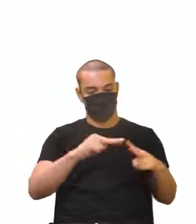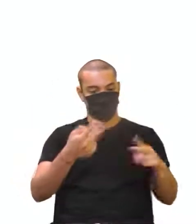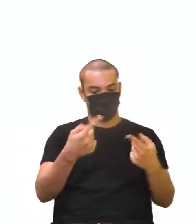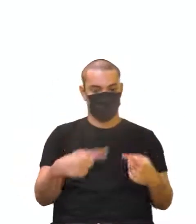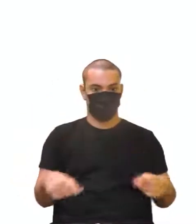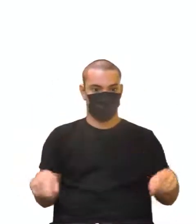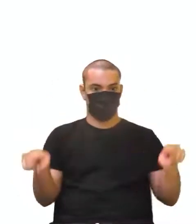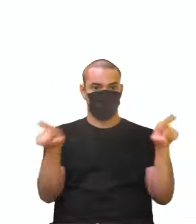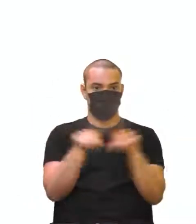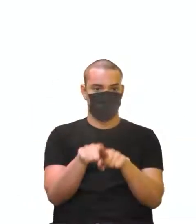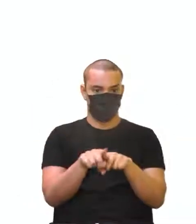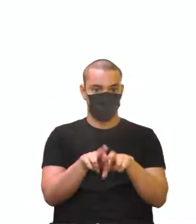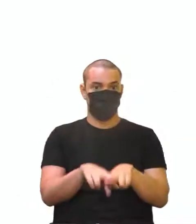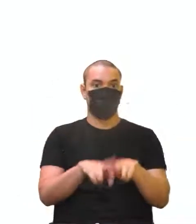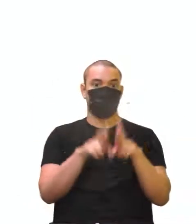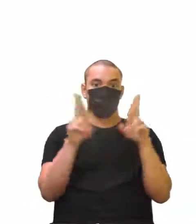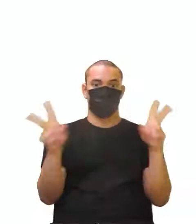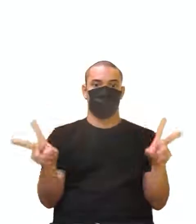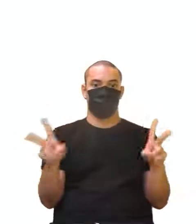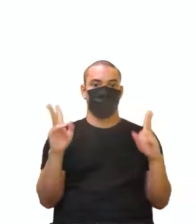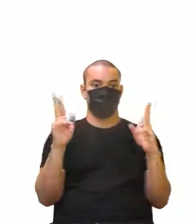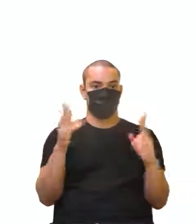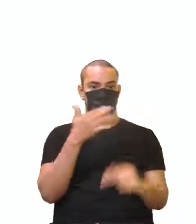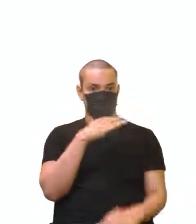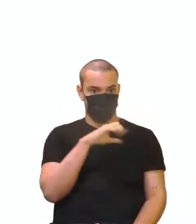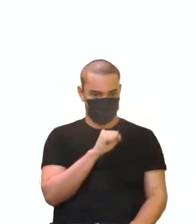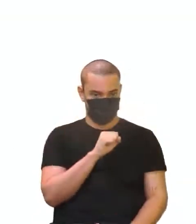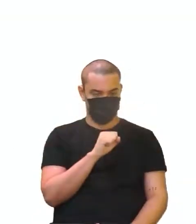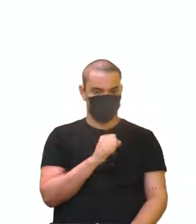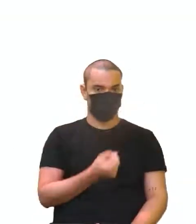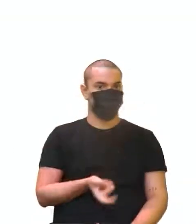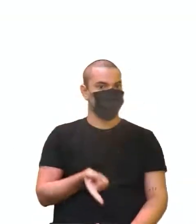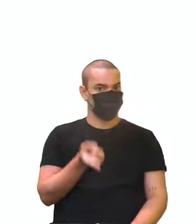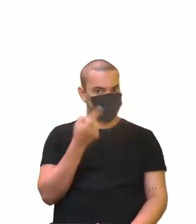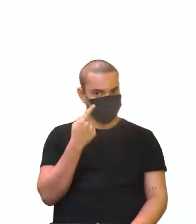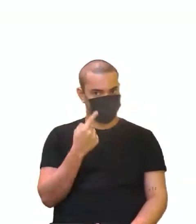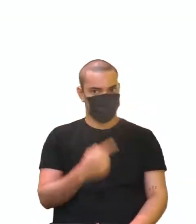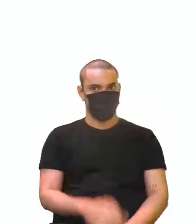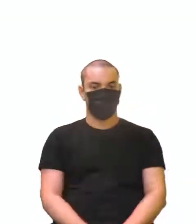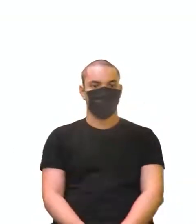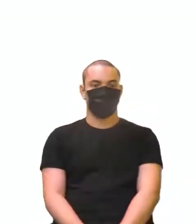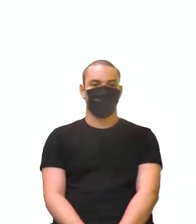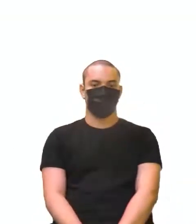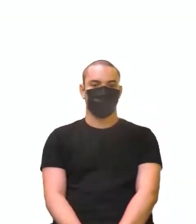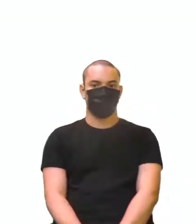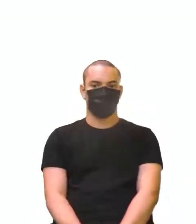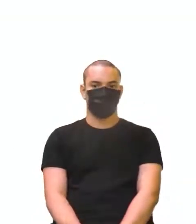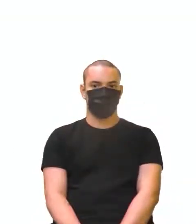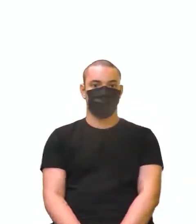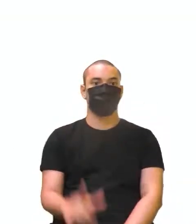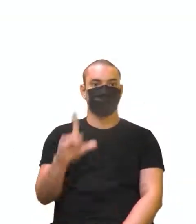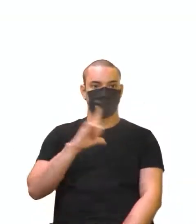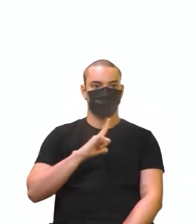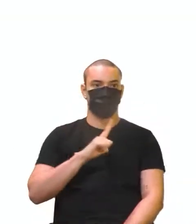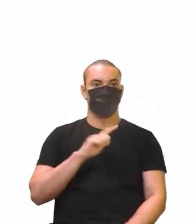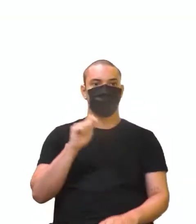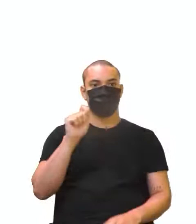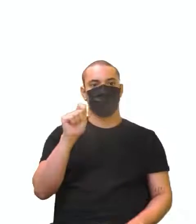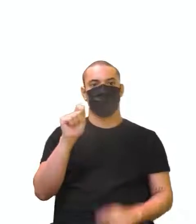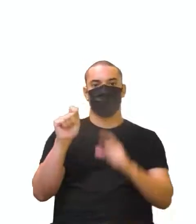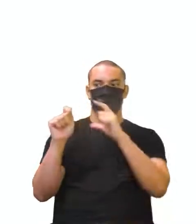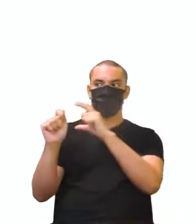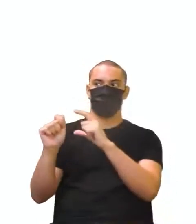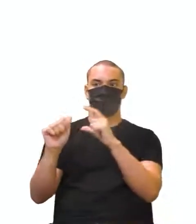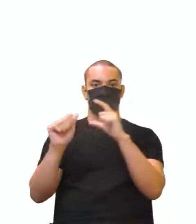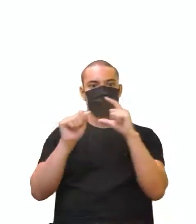os pais, certinho? Então, vamos lá. Você tem, então, o azão, azinho, o